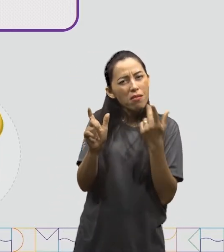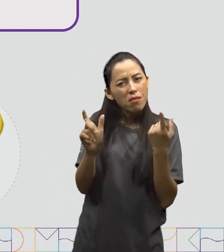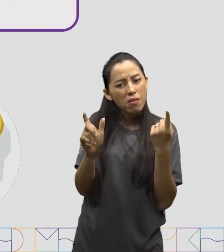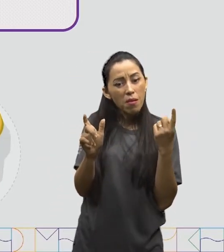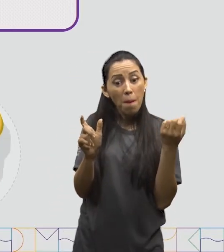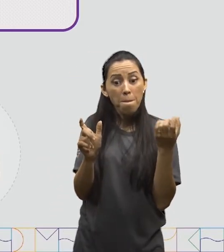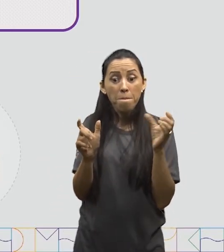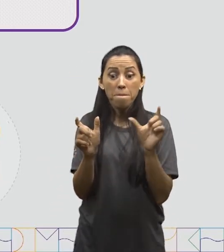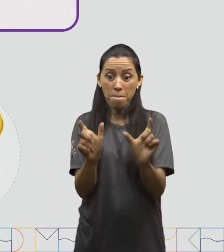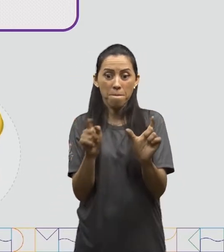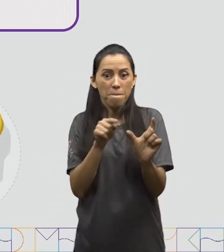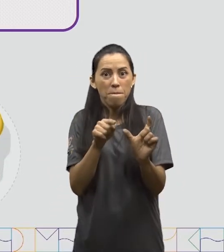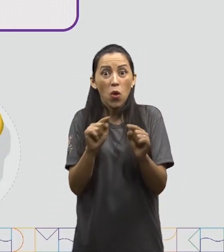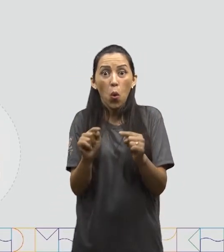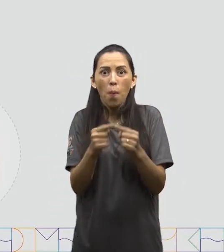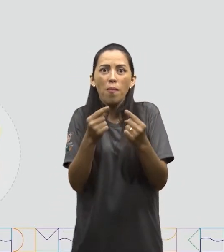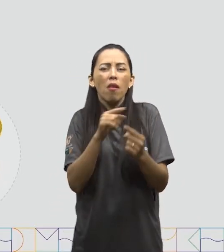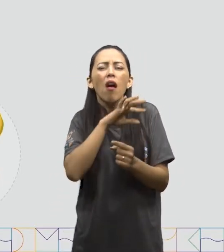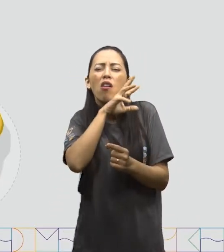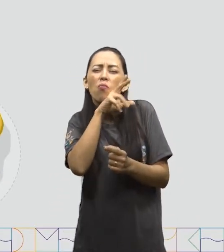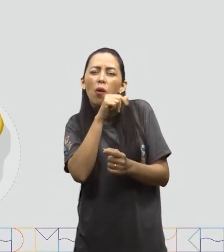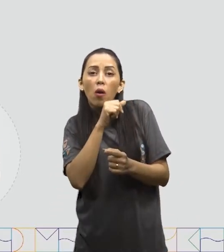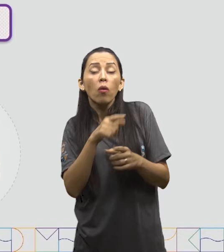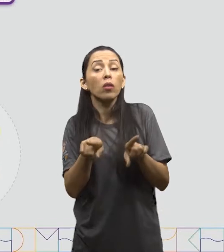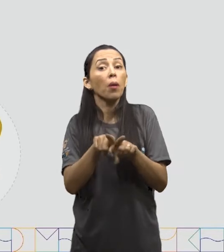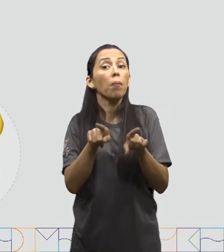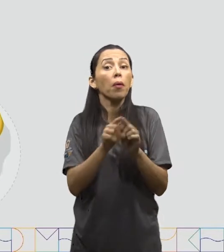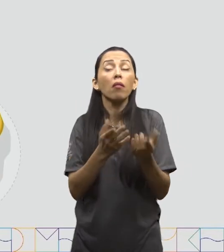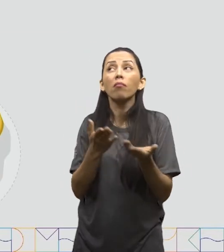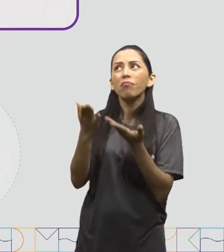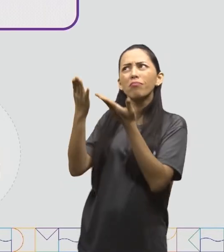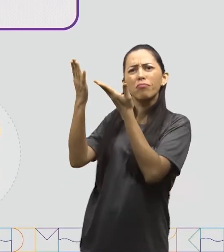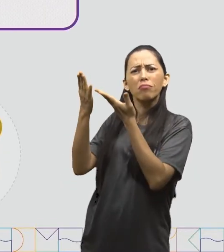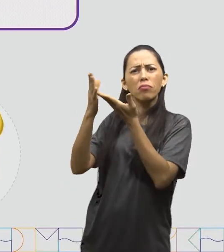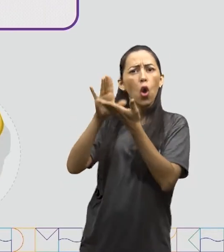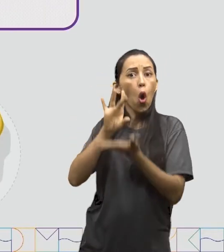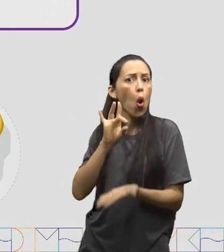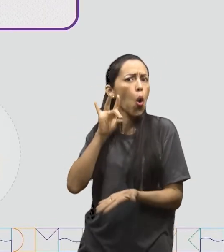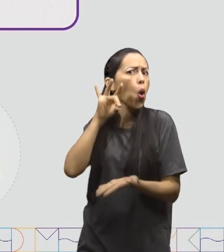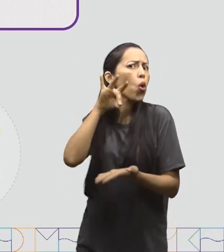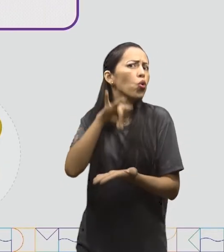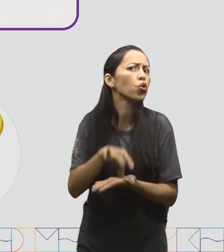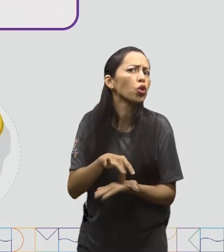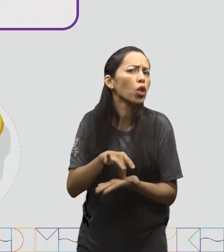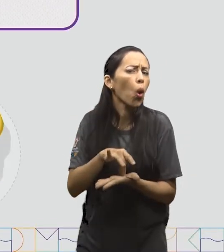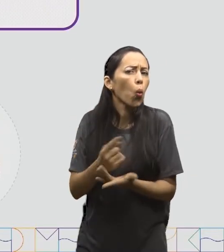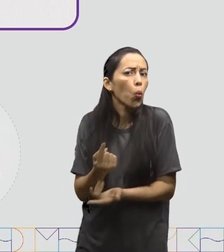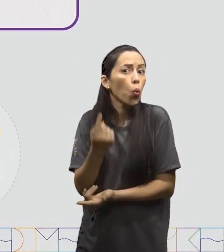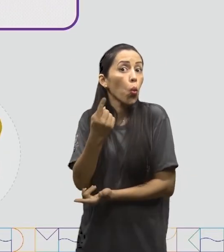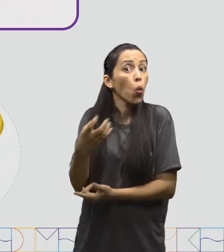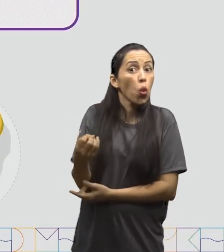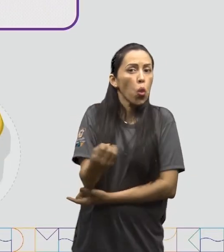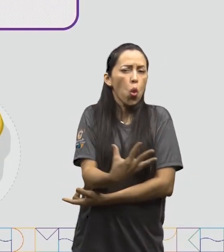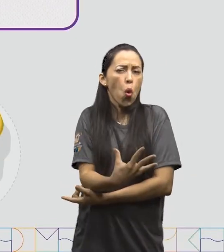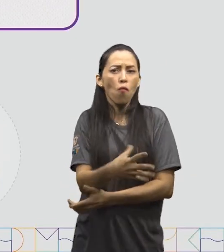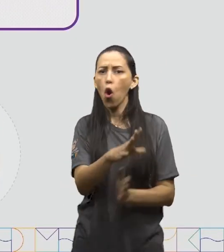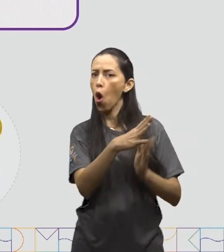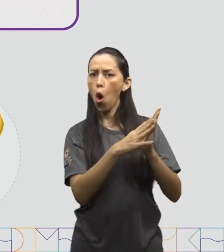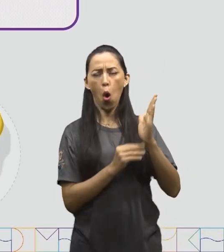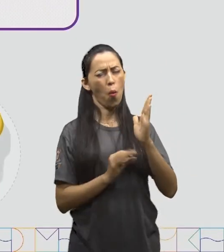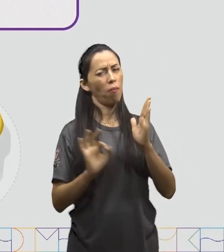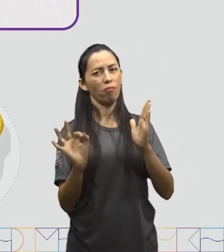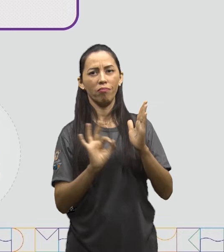de alguns animais. Original significa algo único, novo, que não